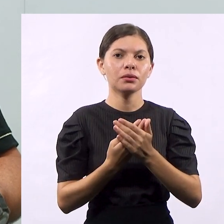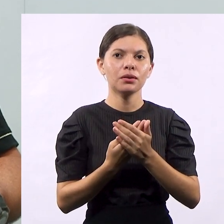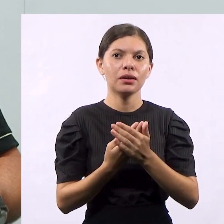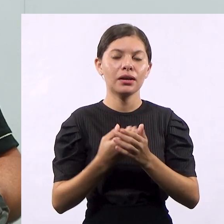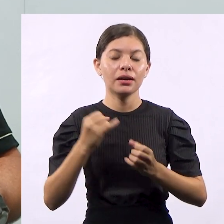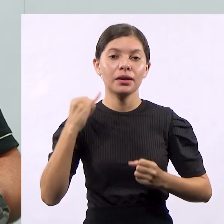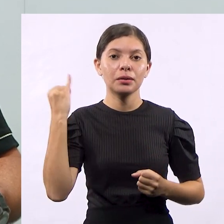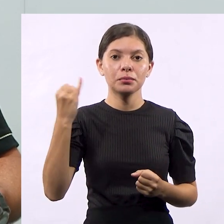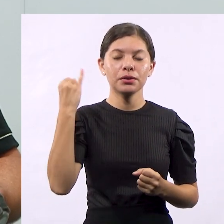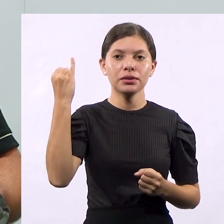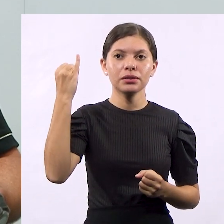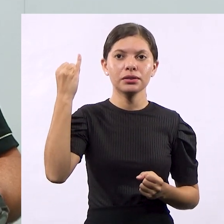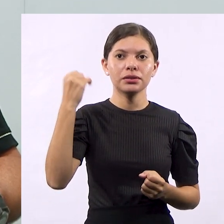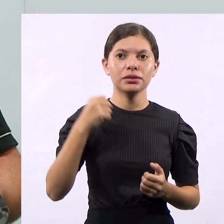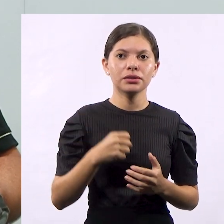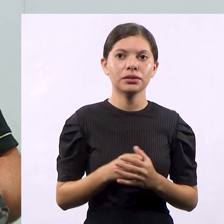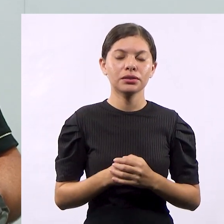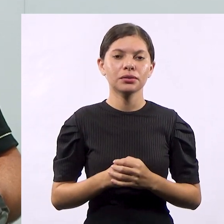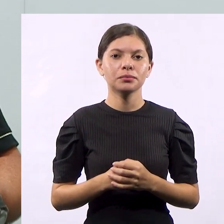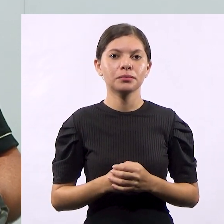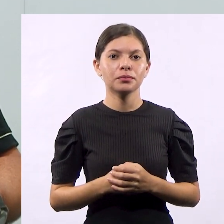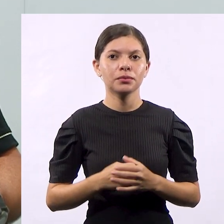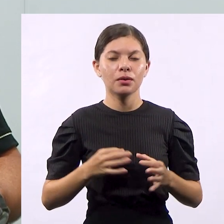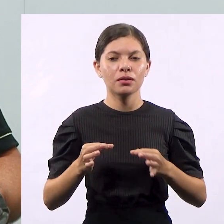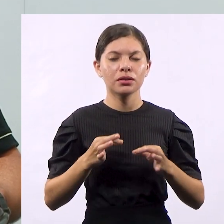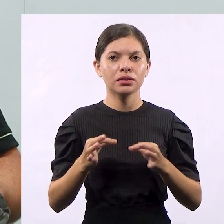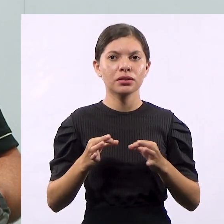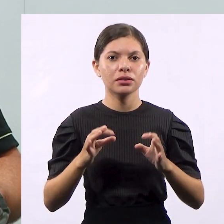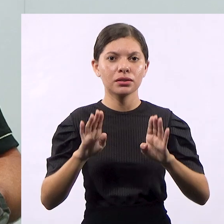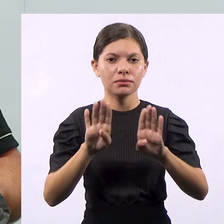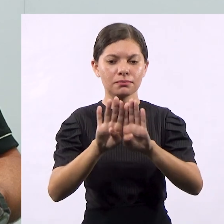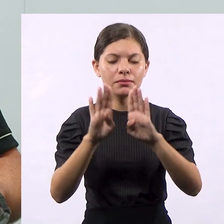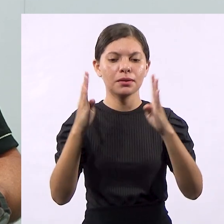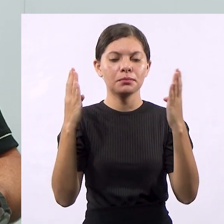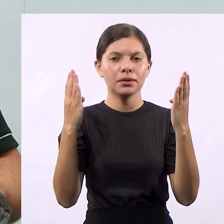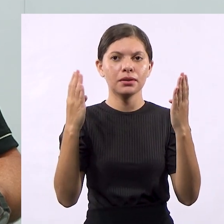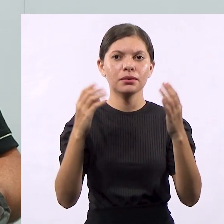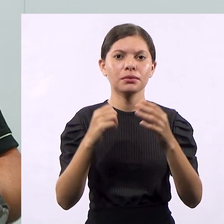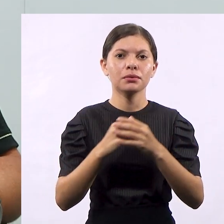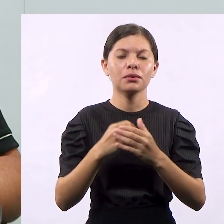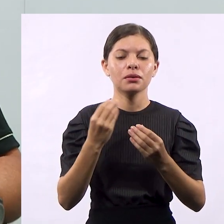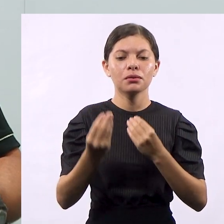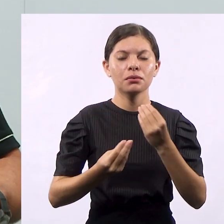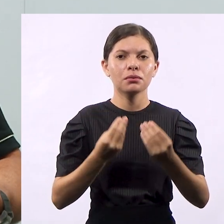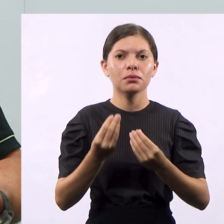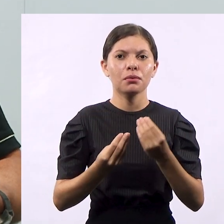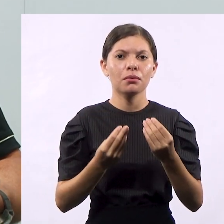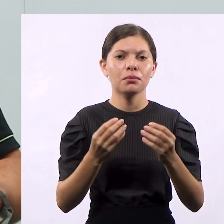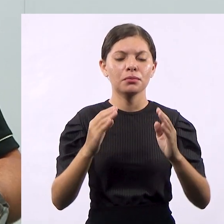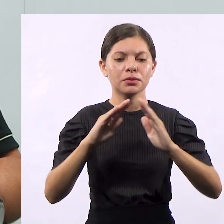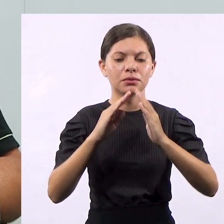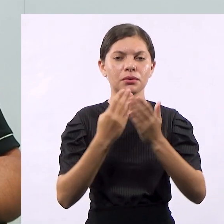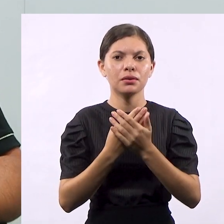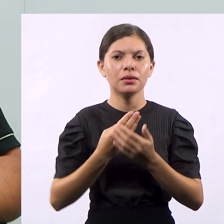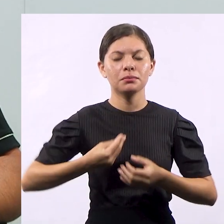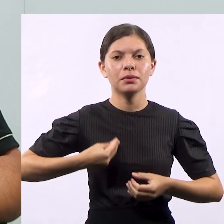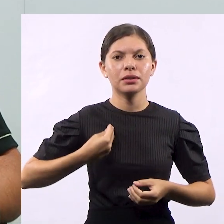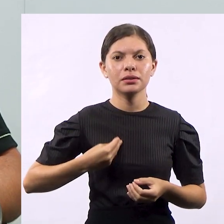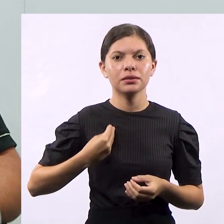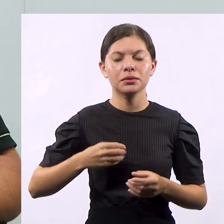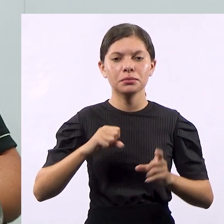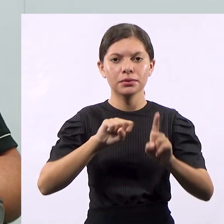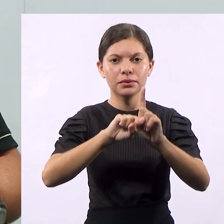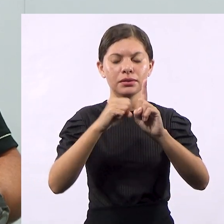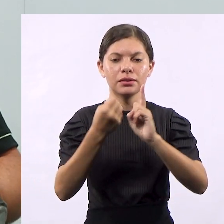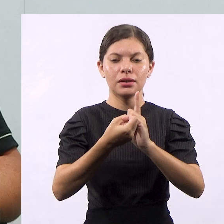uma organização essencial e como uma organização que é um sistema aberto, de como a escola participa isso para a sociedade,